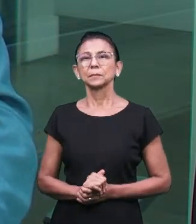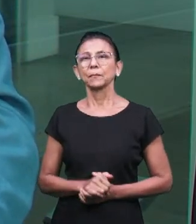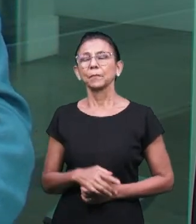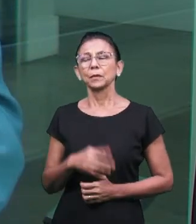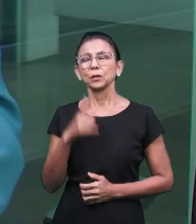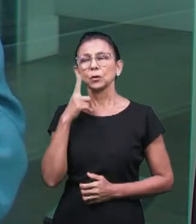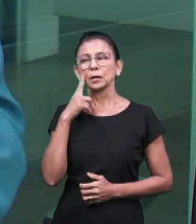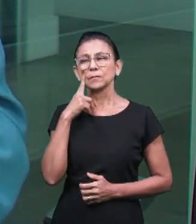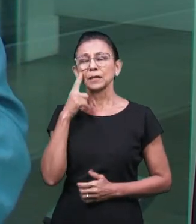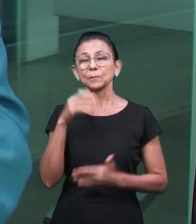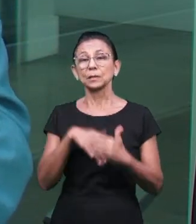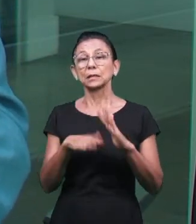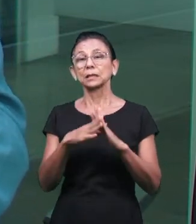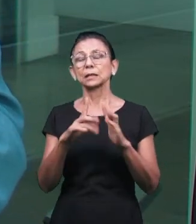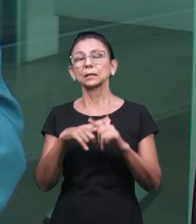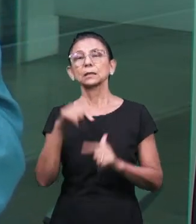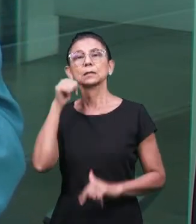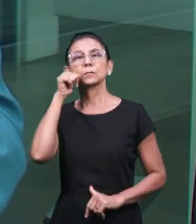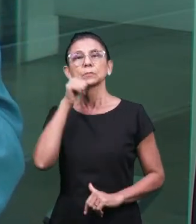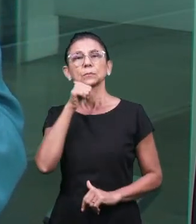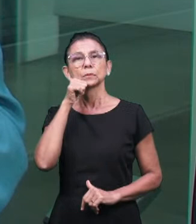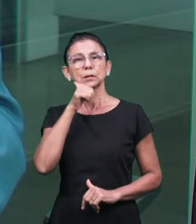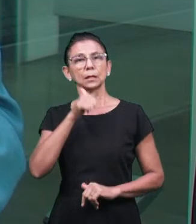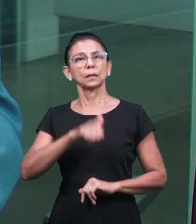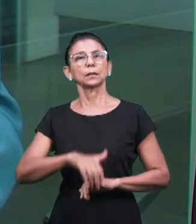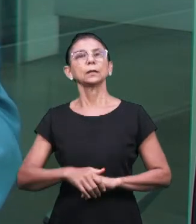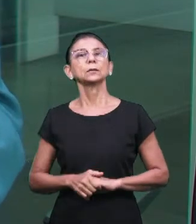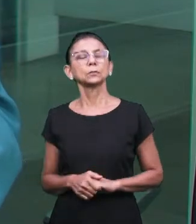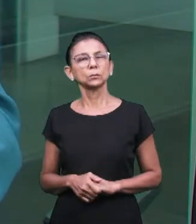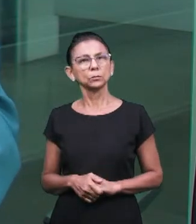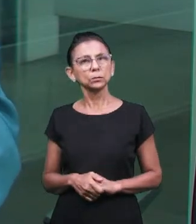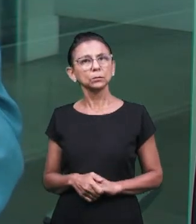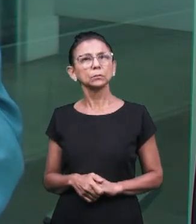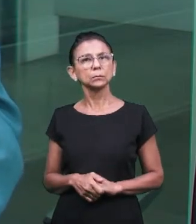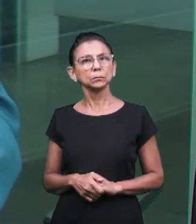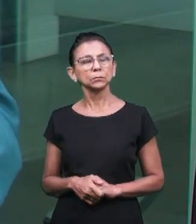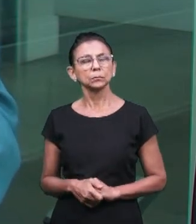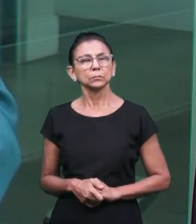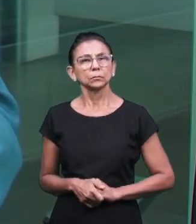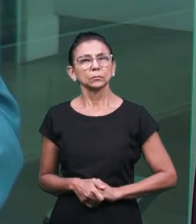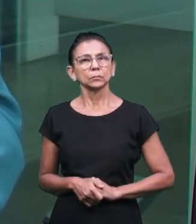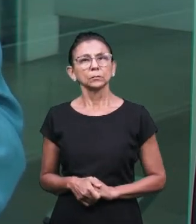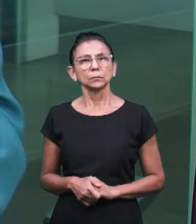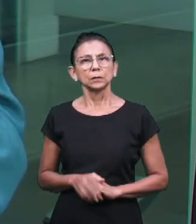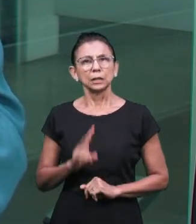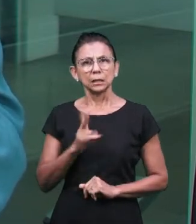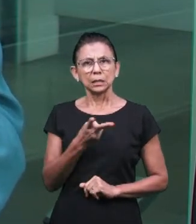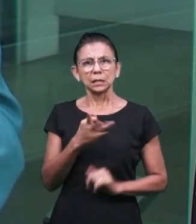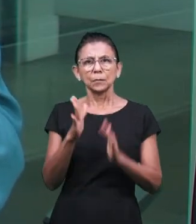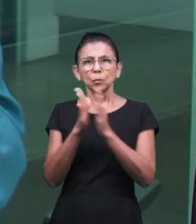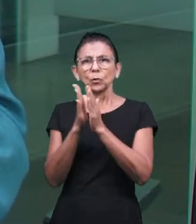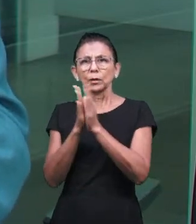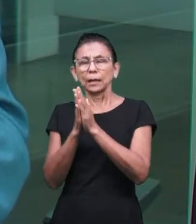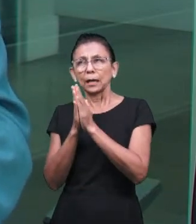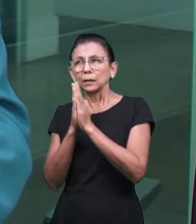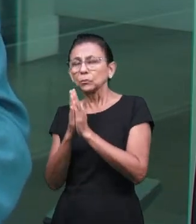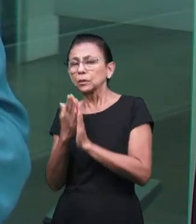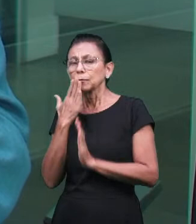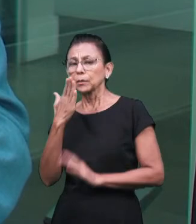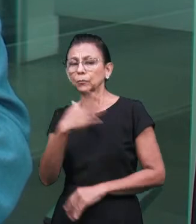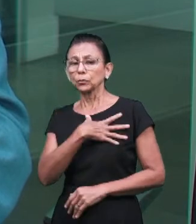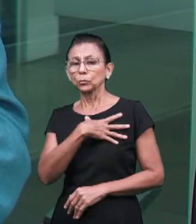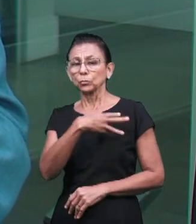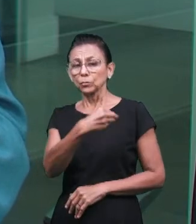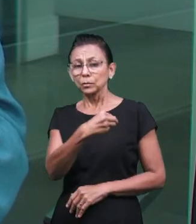igreja, mulheres que levaram seus filhos o tempo todo aos pés do Senhor. Aí você tem hoje